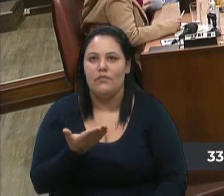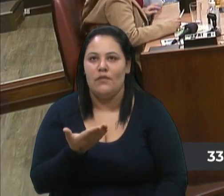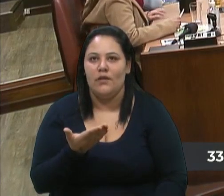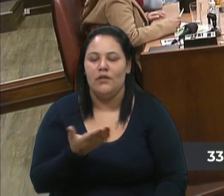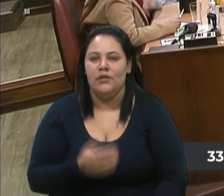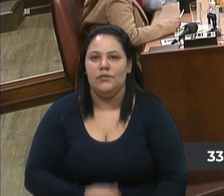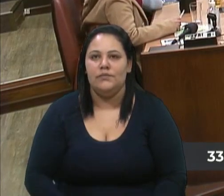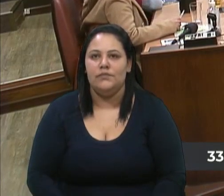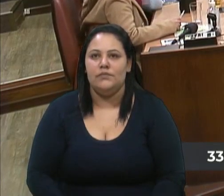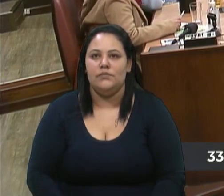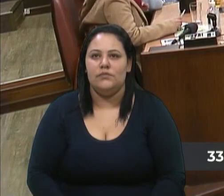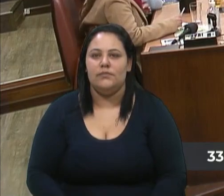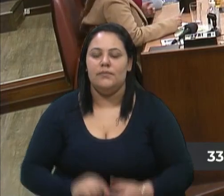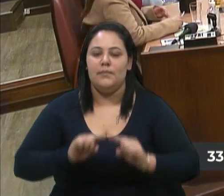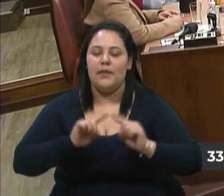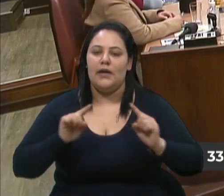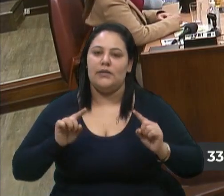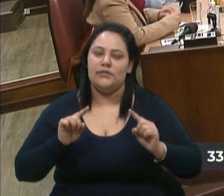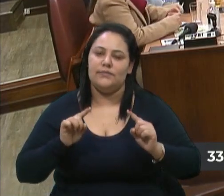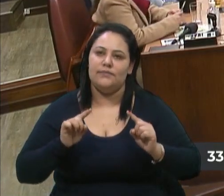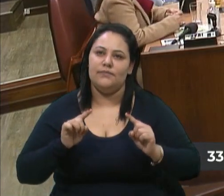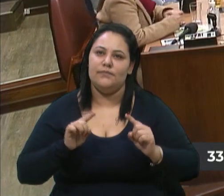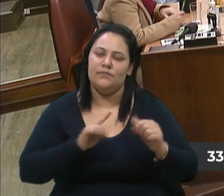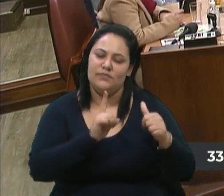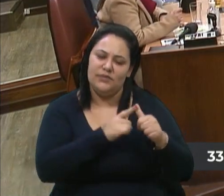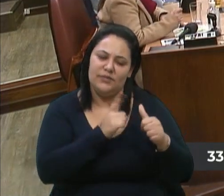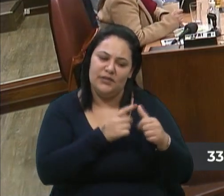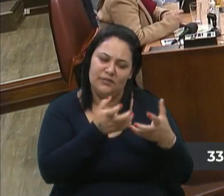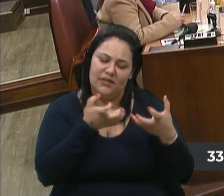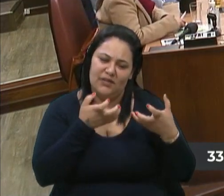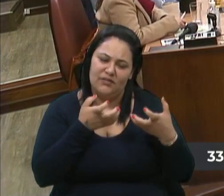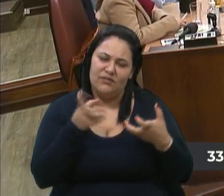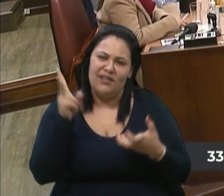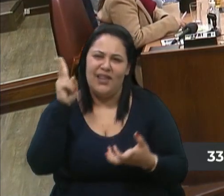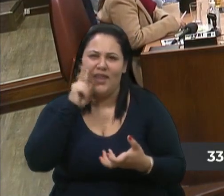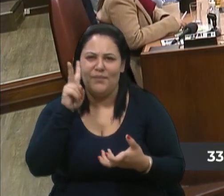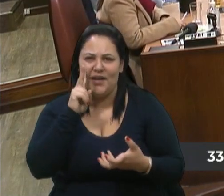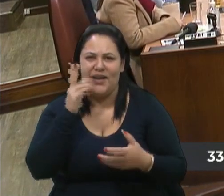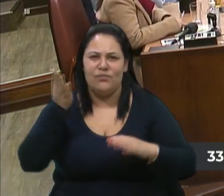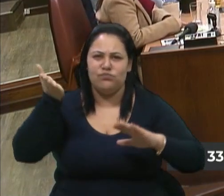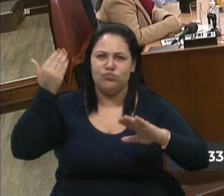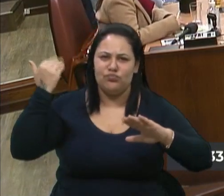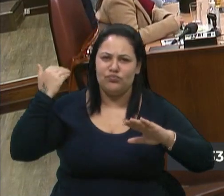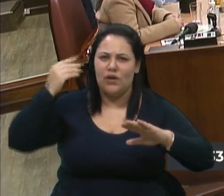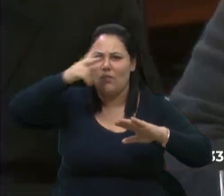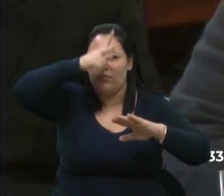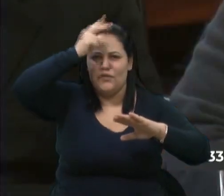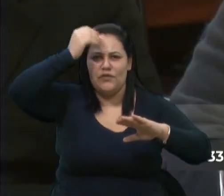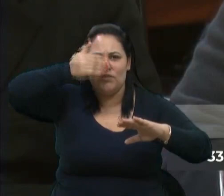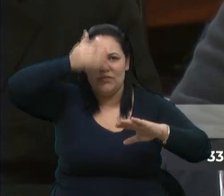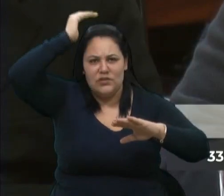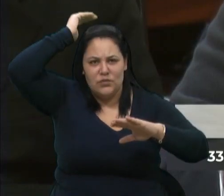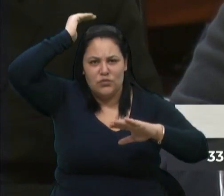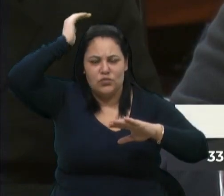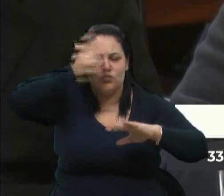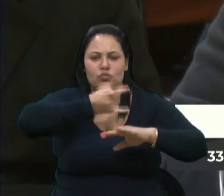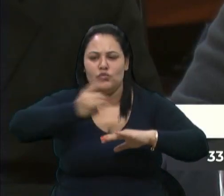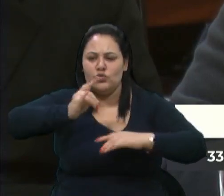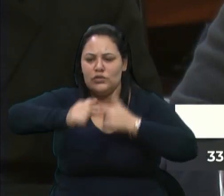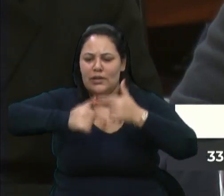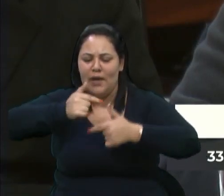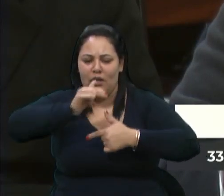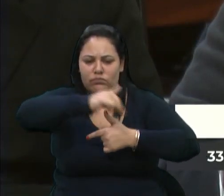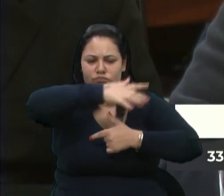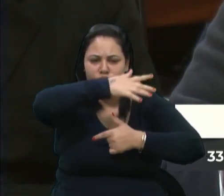manifestação, mas primeiro eu quero recapitular que quando o prefeito Alceu, seus últimos atos na prefeitura, ele